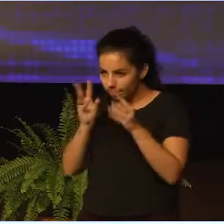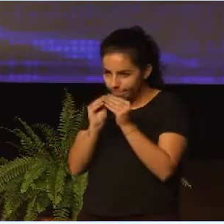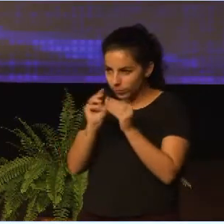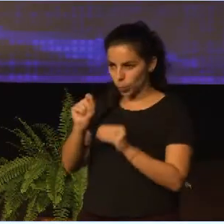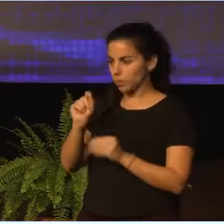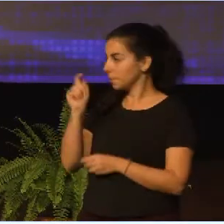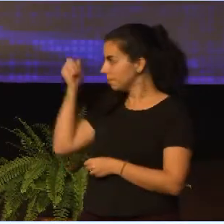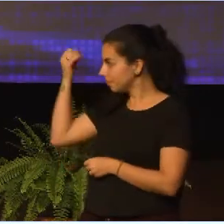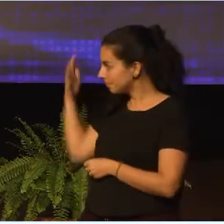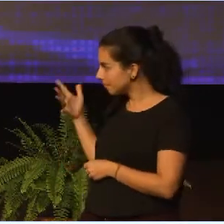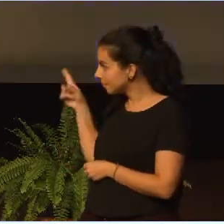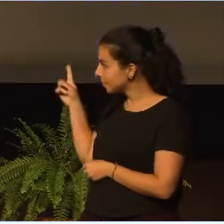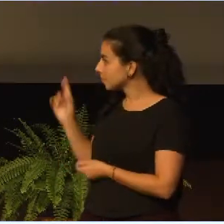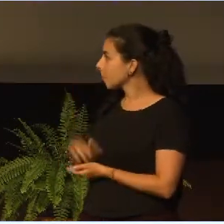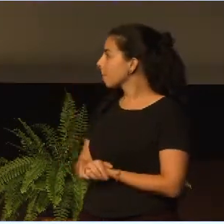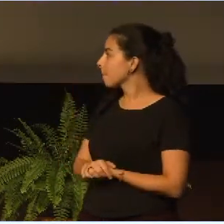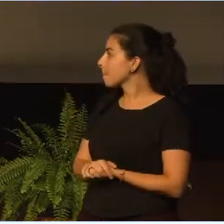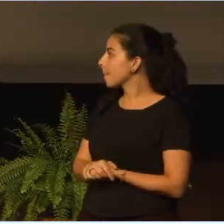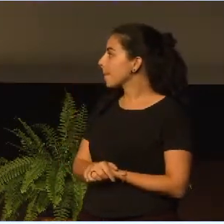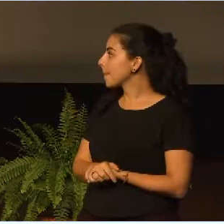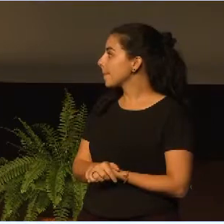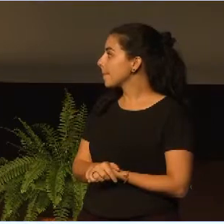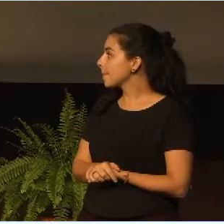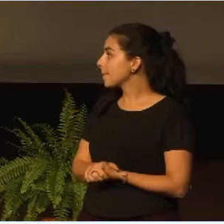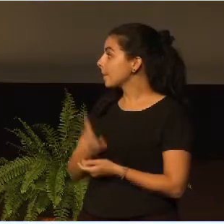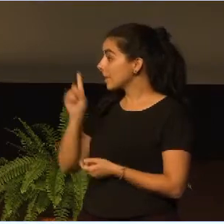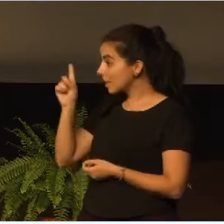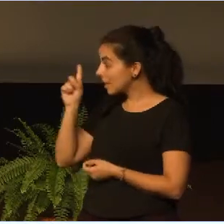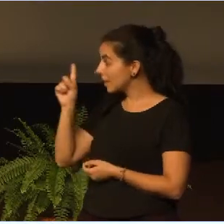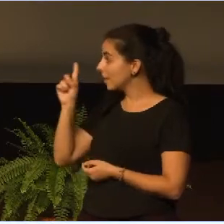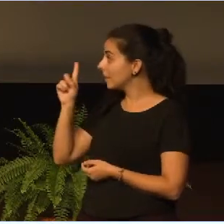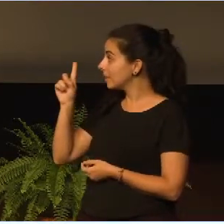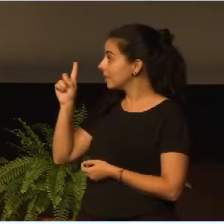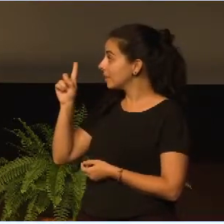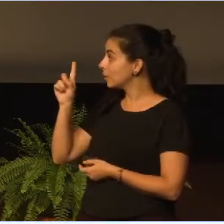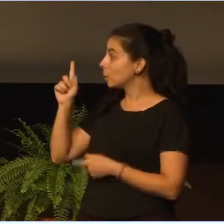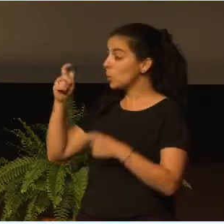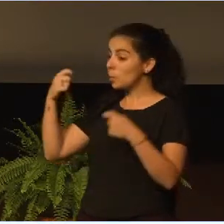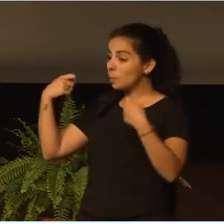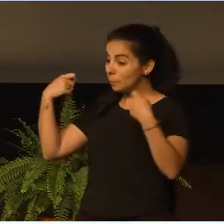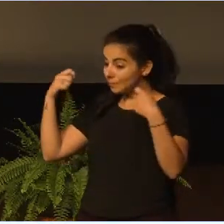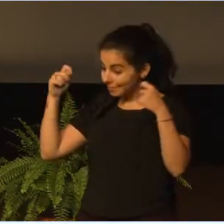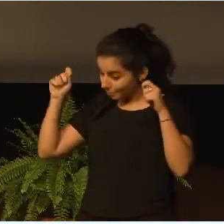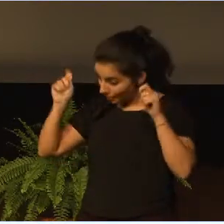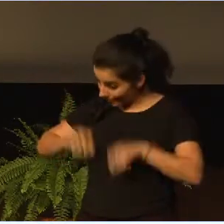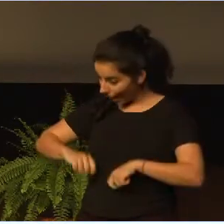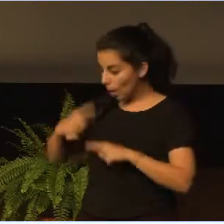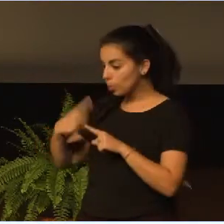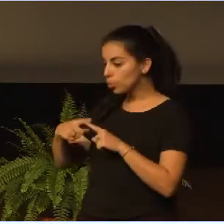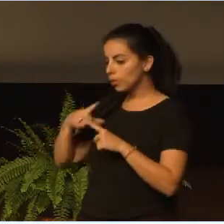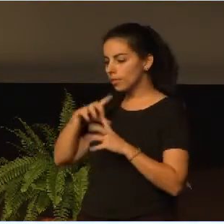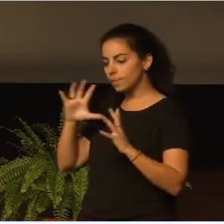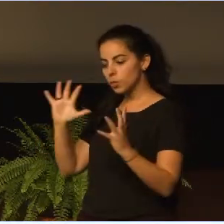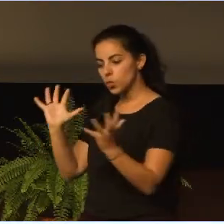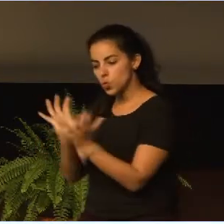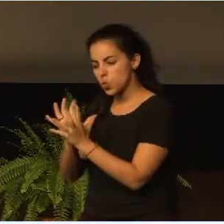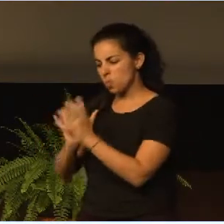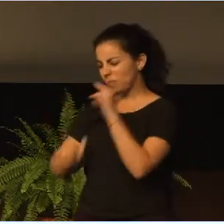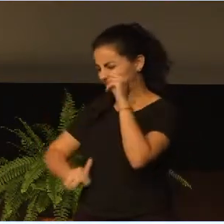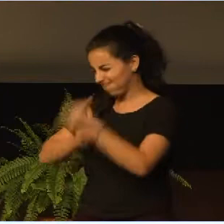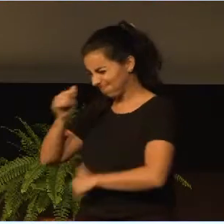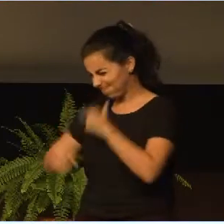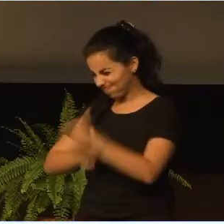queria falar que a Operação Serenata só acontece porque a gente tem um time absurdo trabalhando por trás